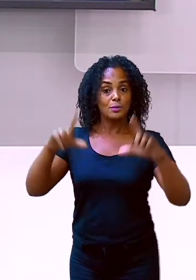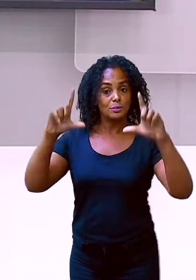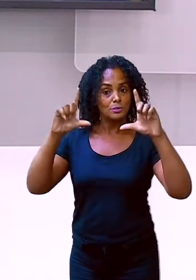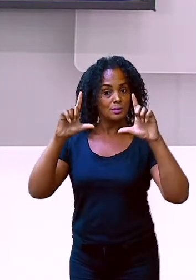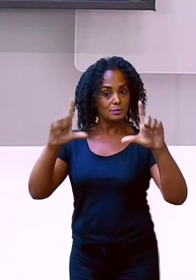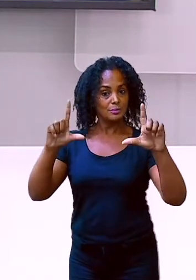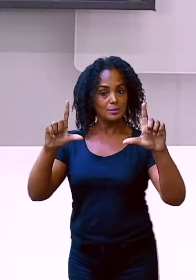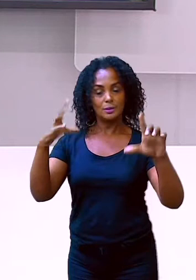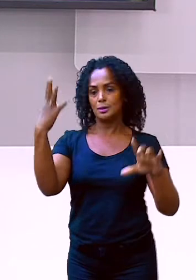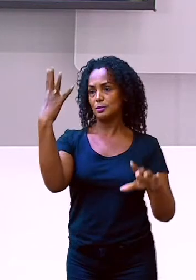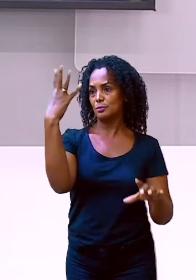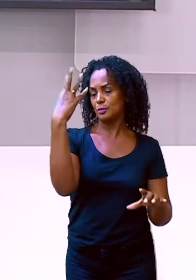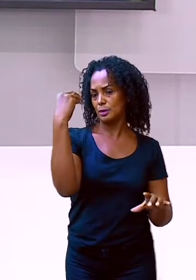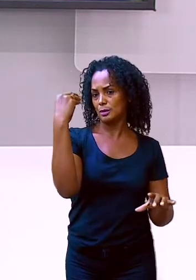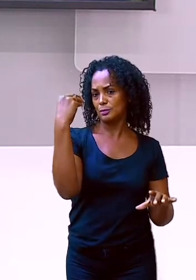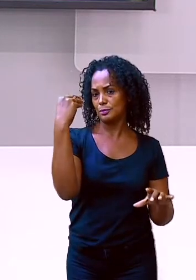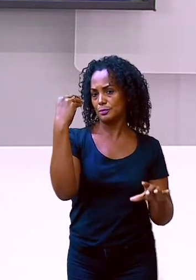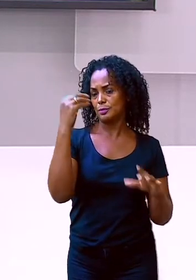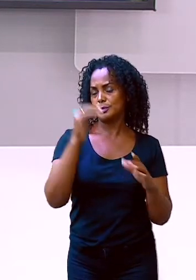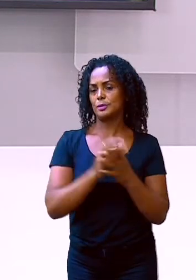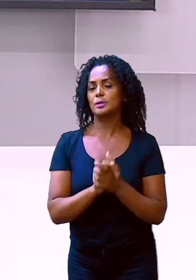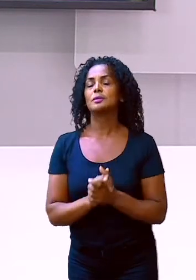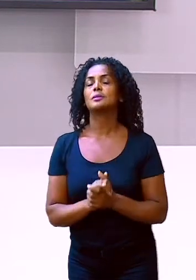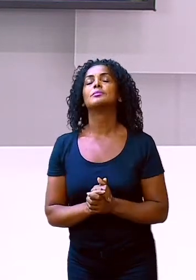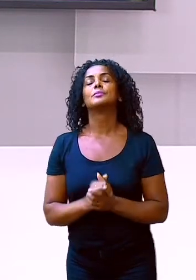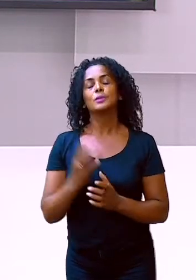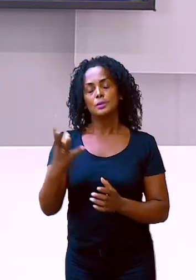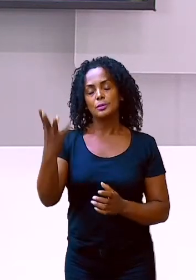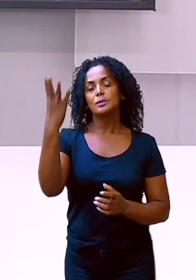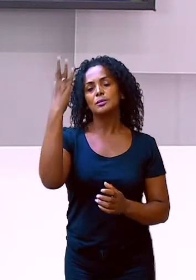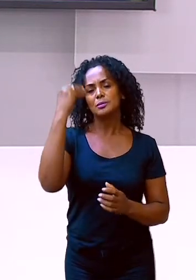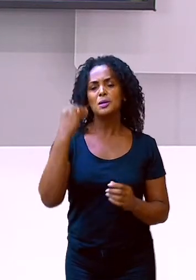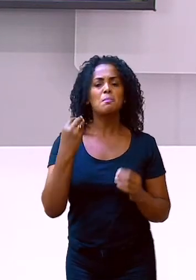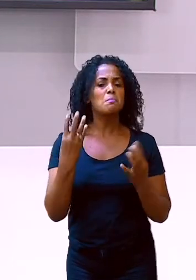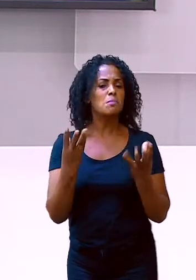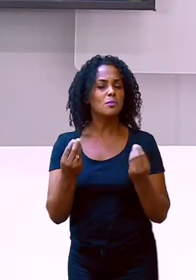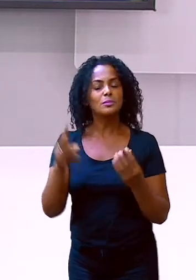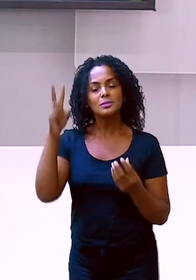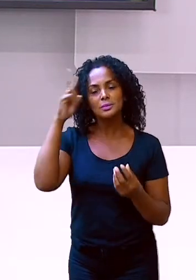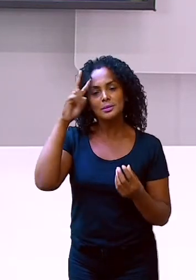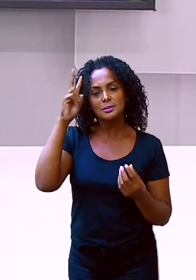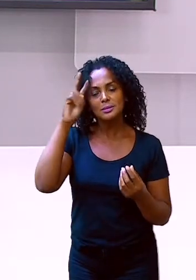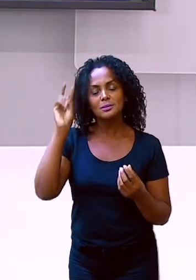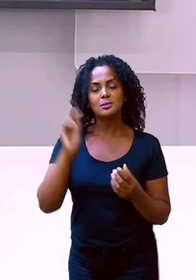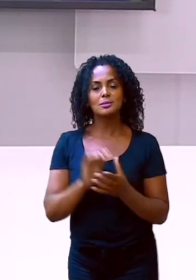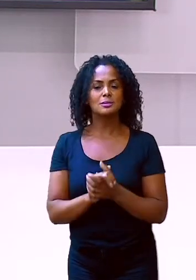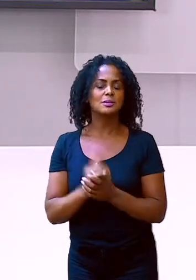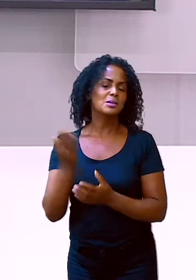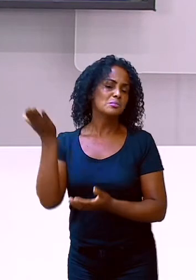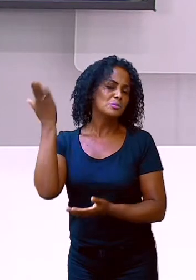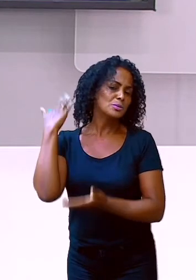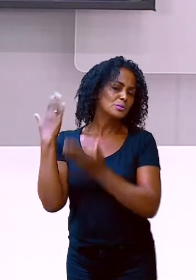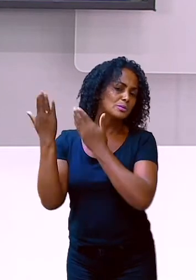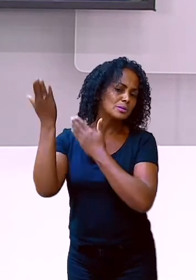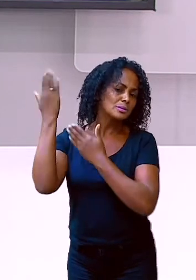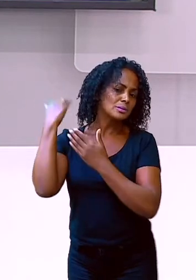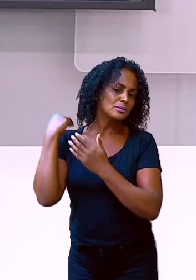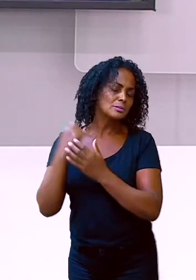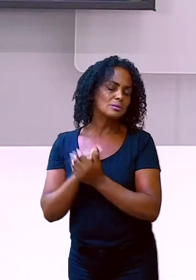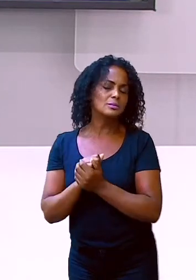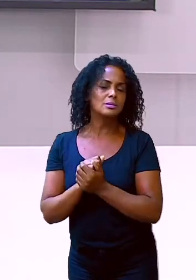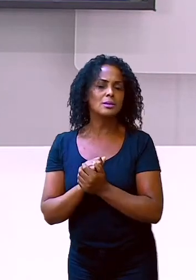fotografia. E a fotografia, ela tem muitas histórias, não é mesmo? Há muitos anos atrás, só